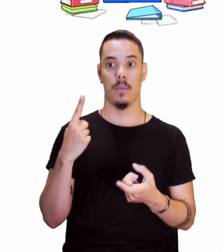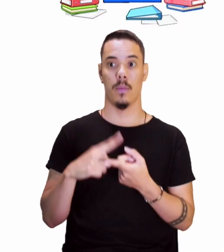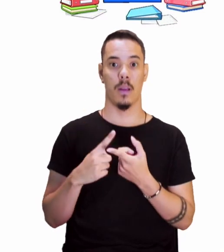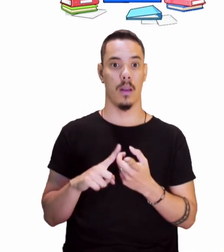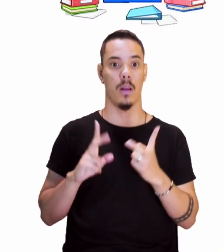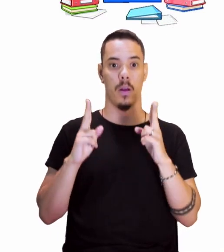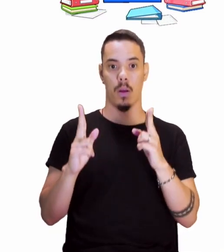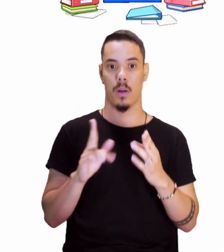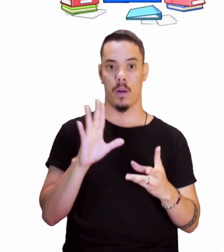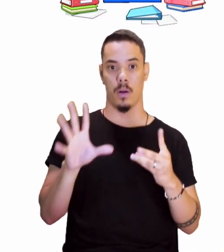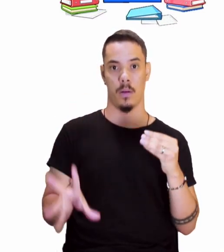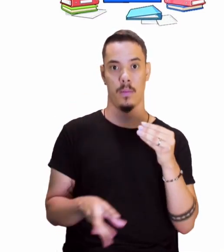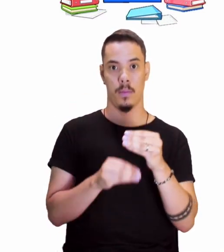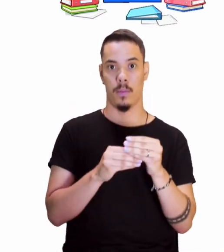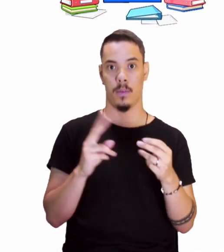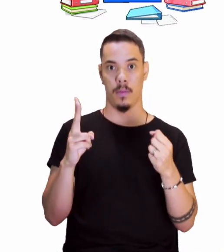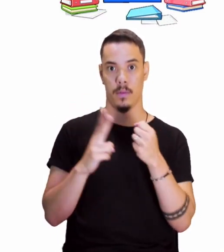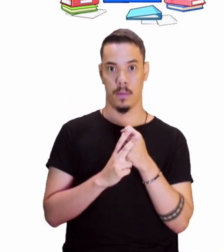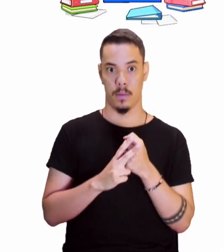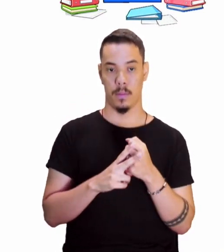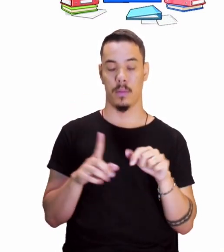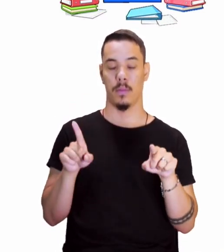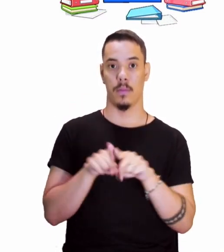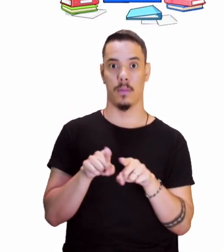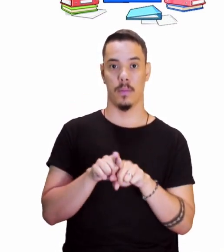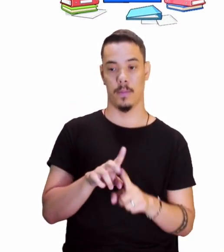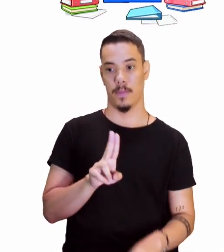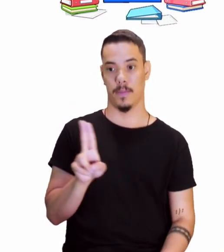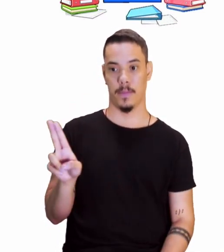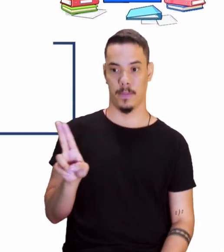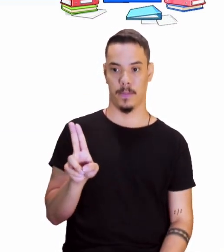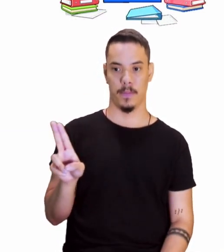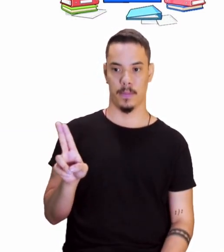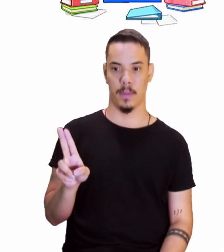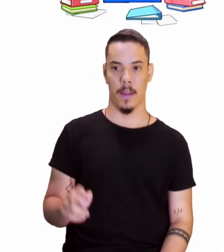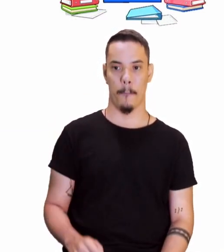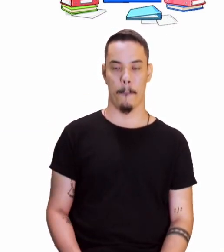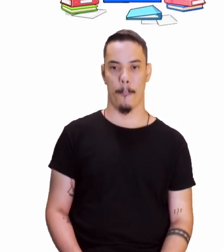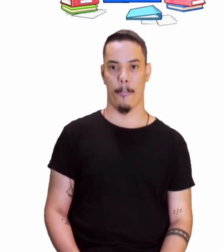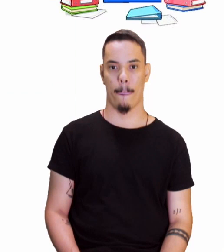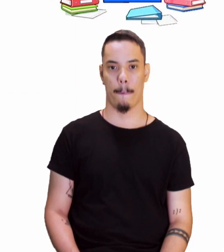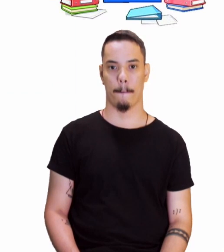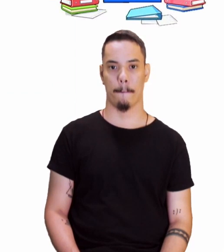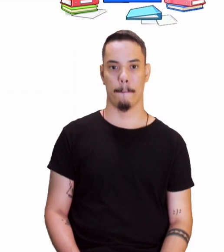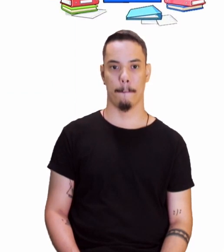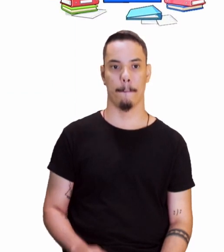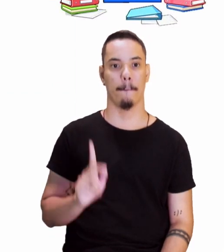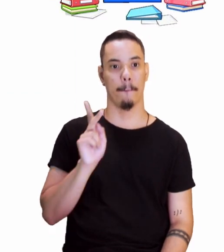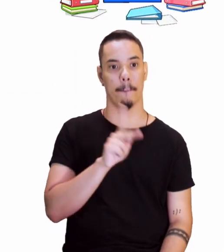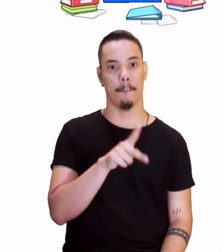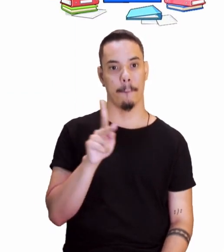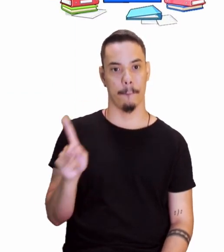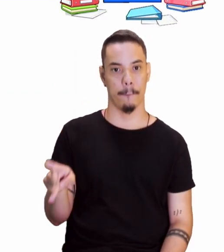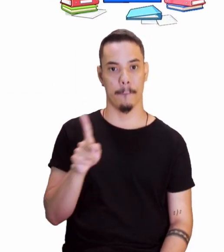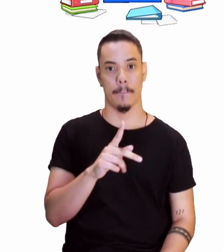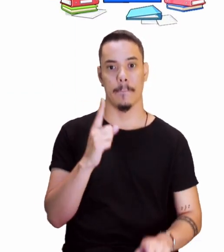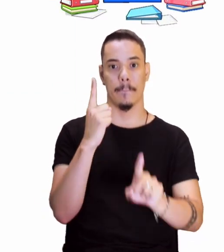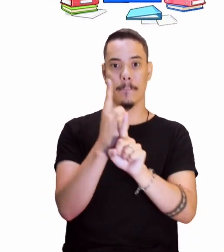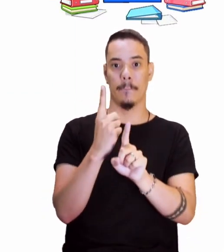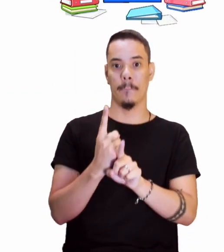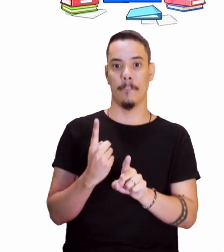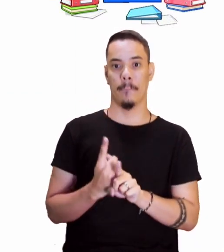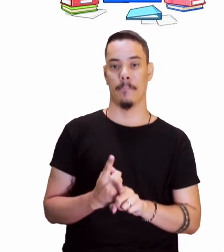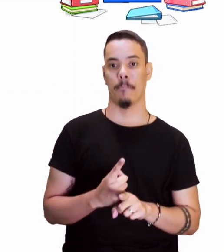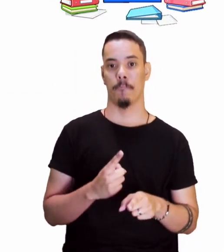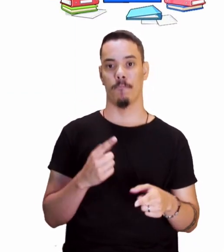assim, complemento verbal e complemento nominal. Tá certo? Aqui, ó, os professores identificaram